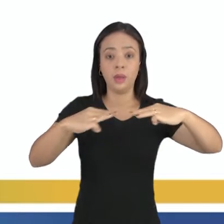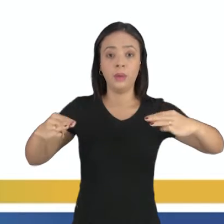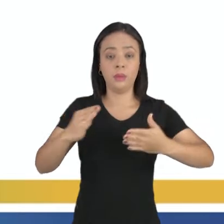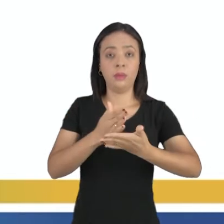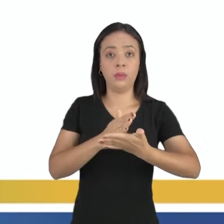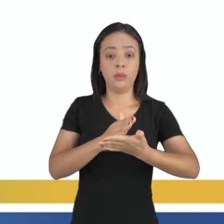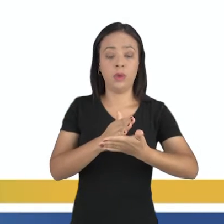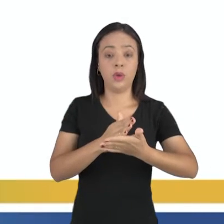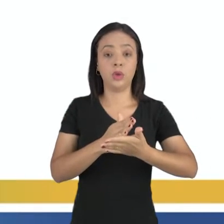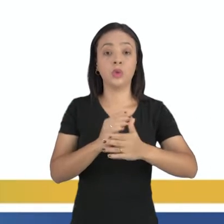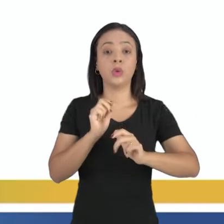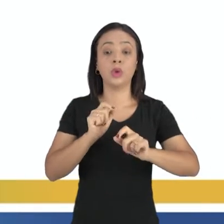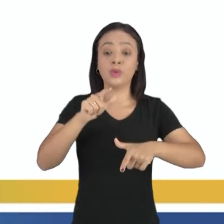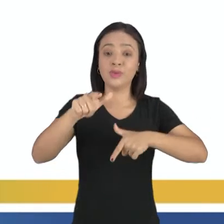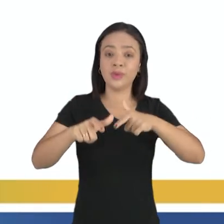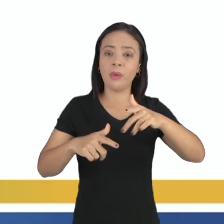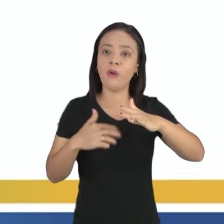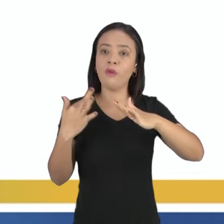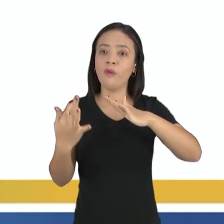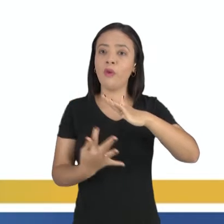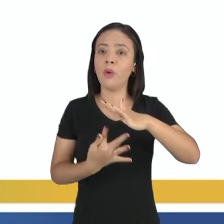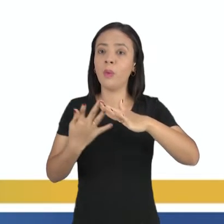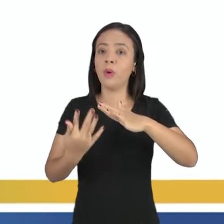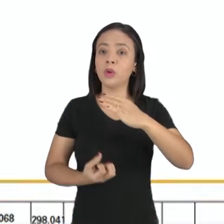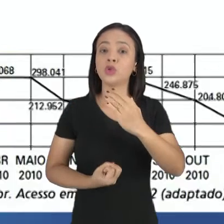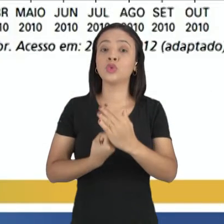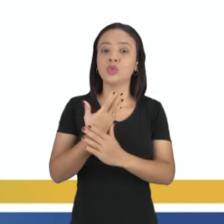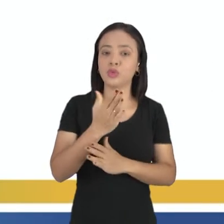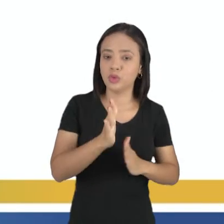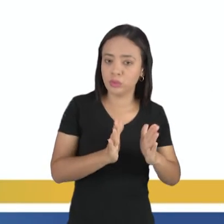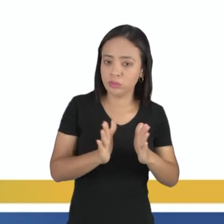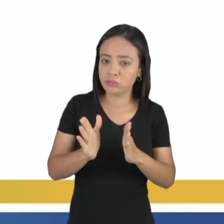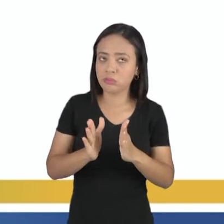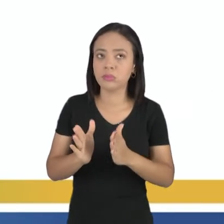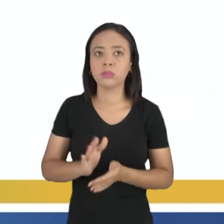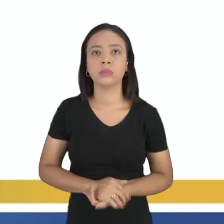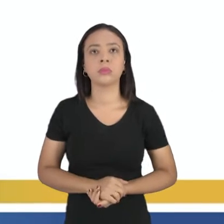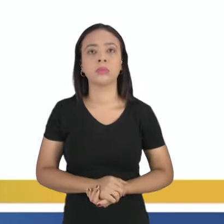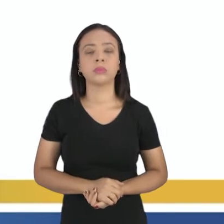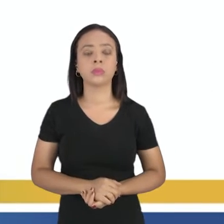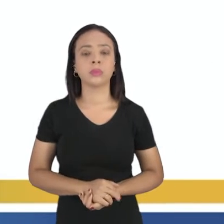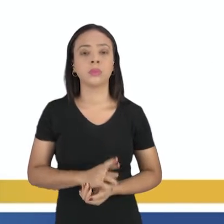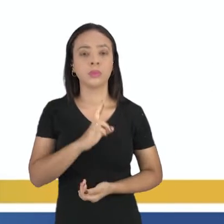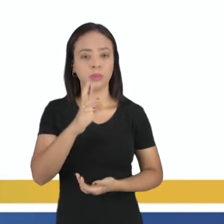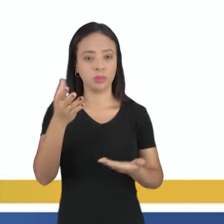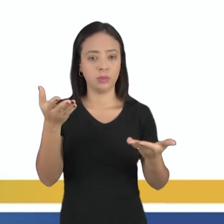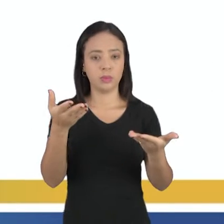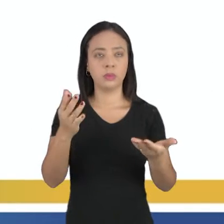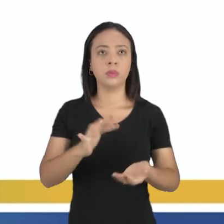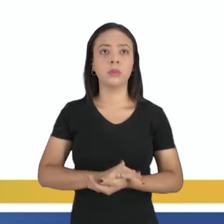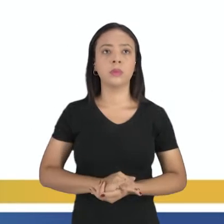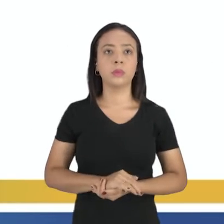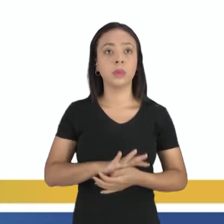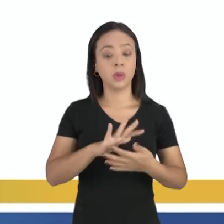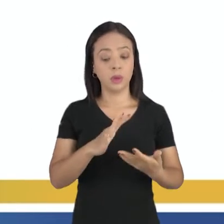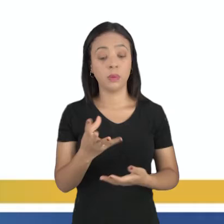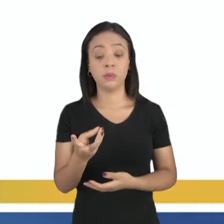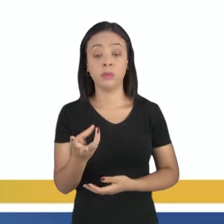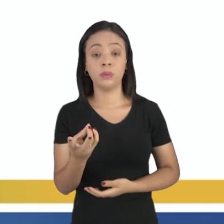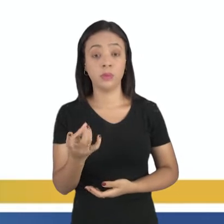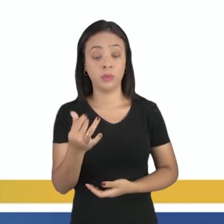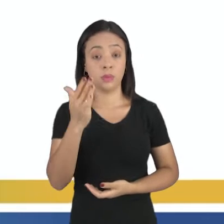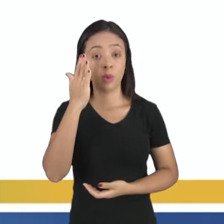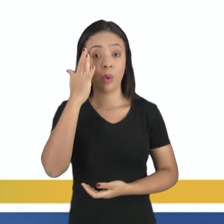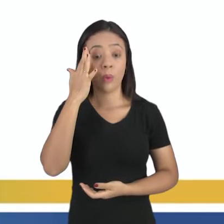empregos formais surgidos no período? Então, vamos lá para a nossa resolução. Para calcular